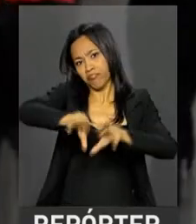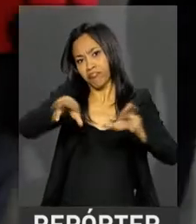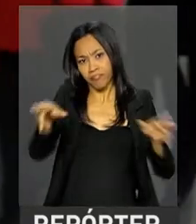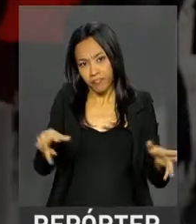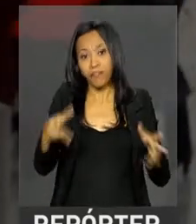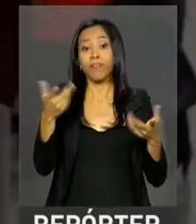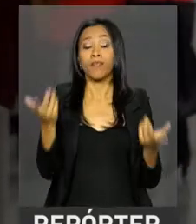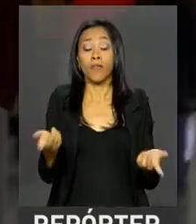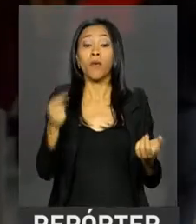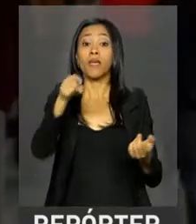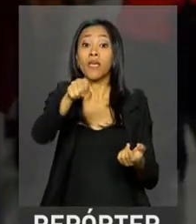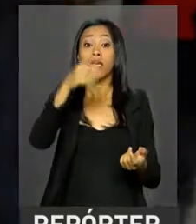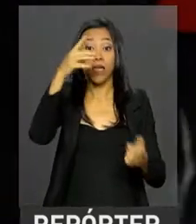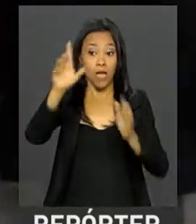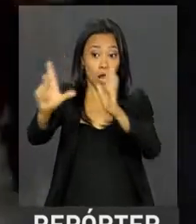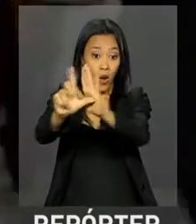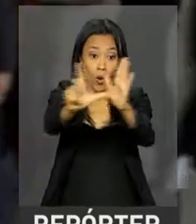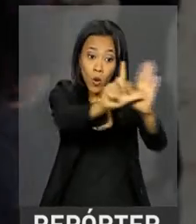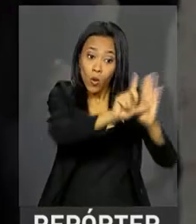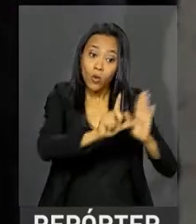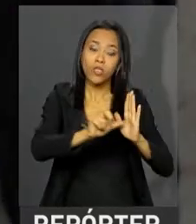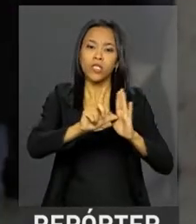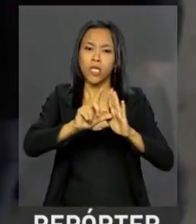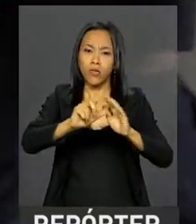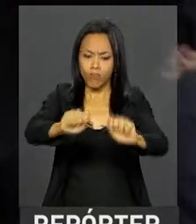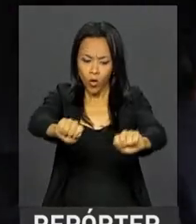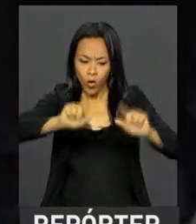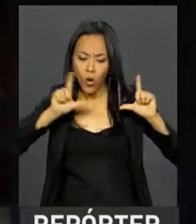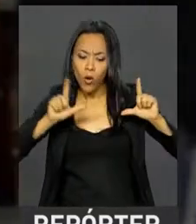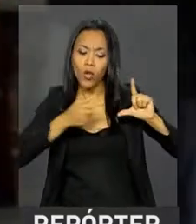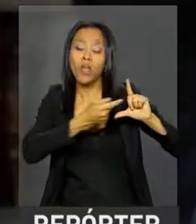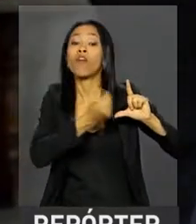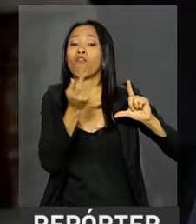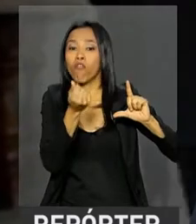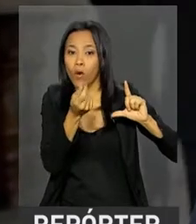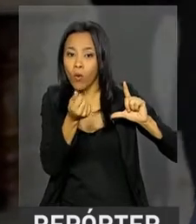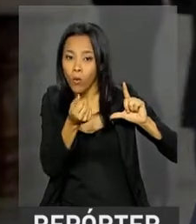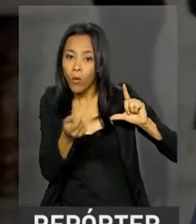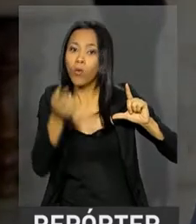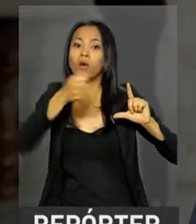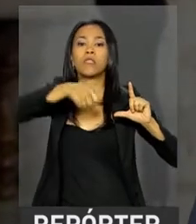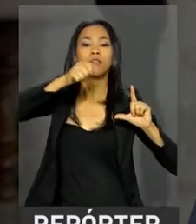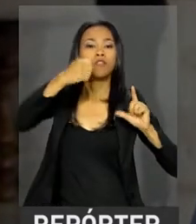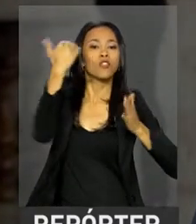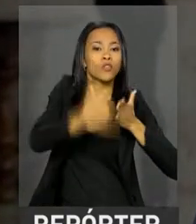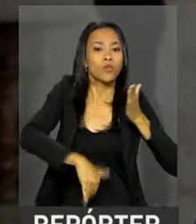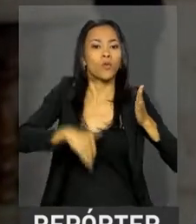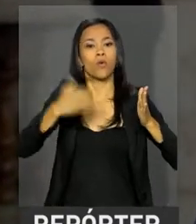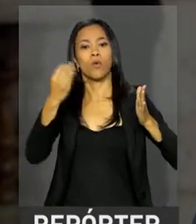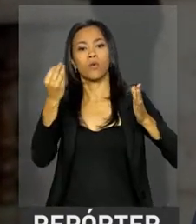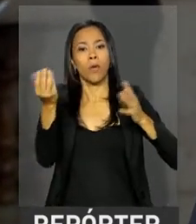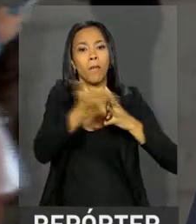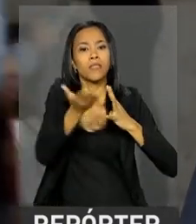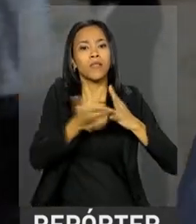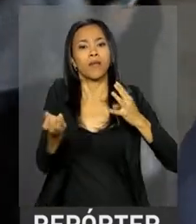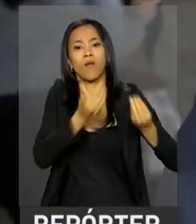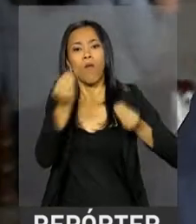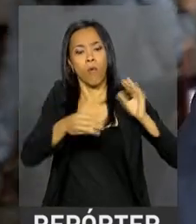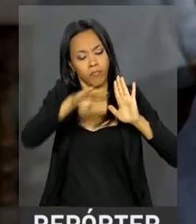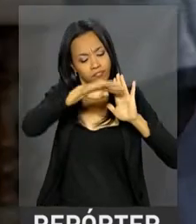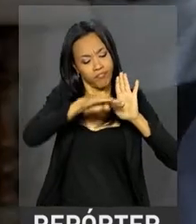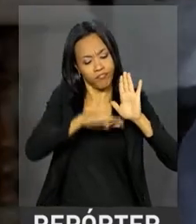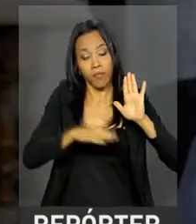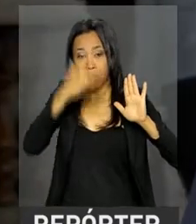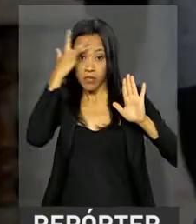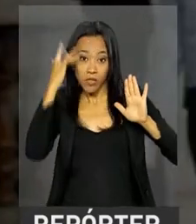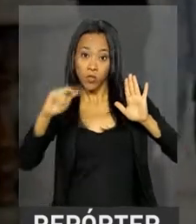o comerciante, ele informe em um local visível os descontos e as condições para esse pagamento.